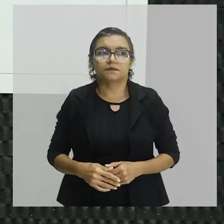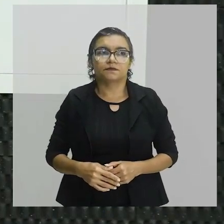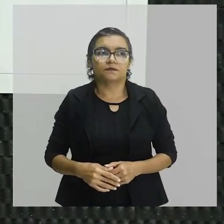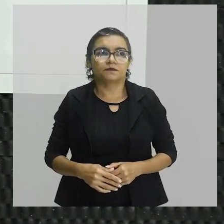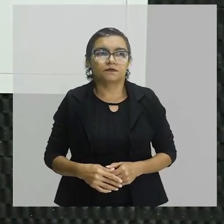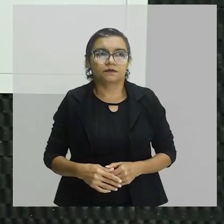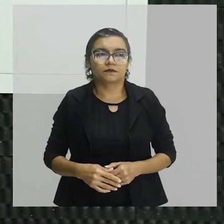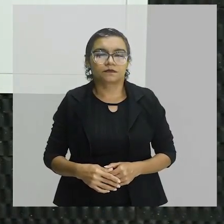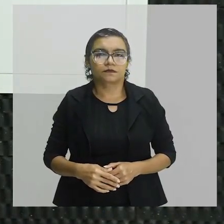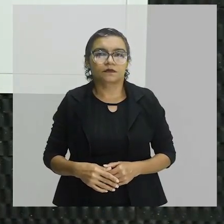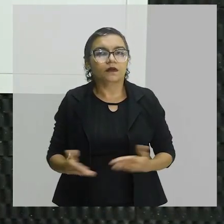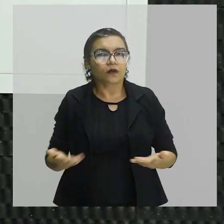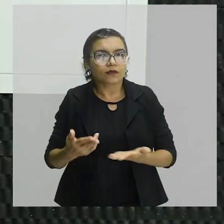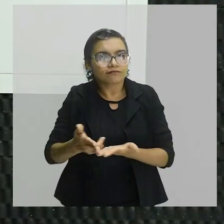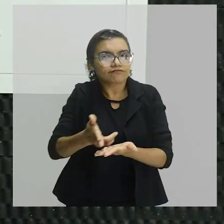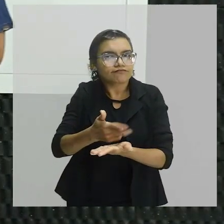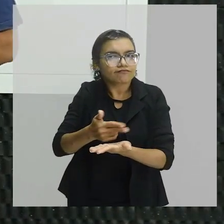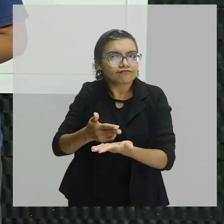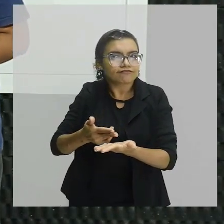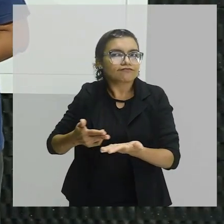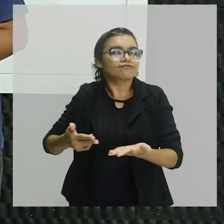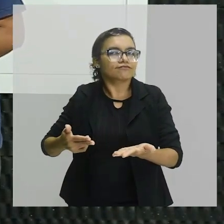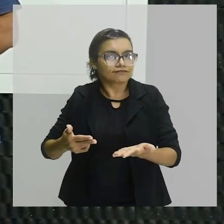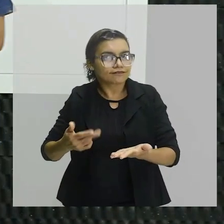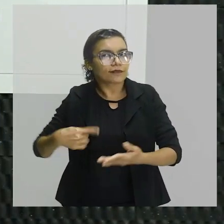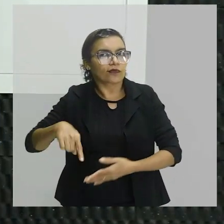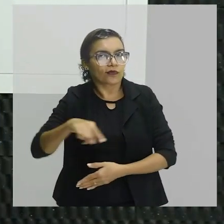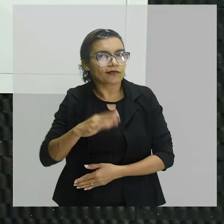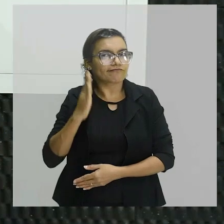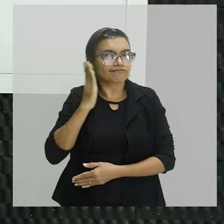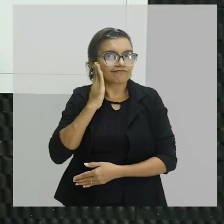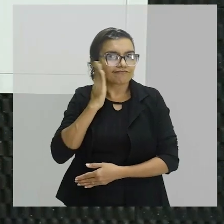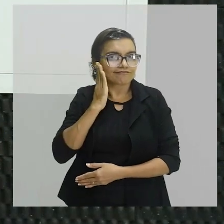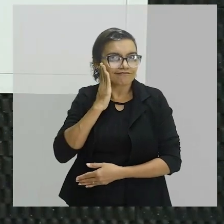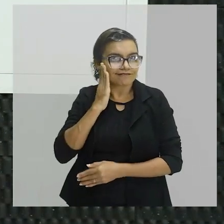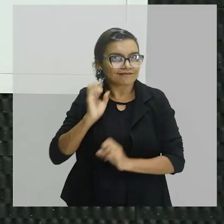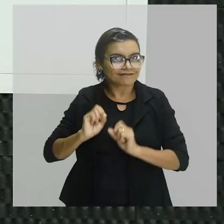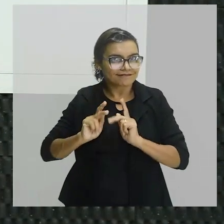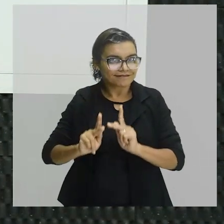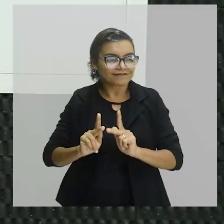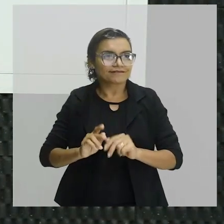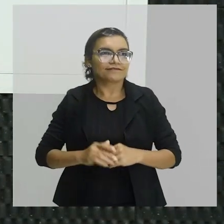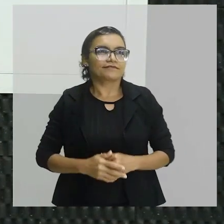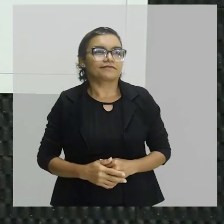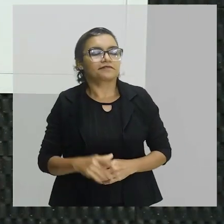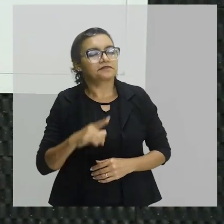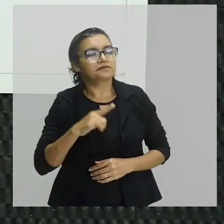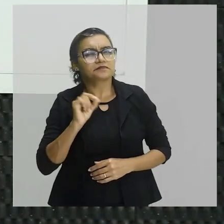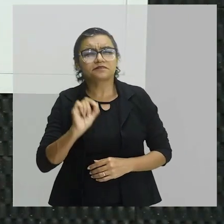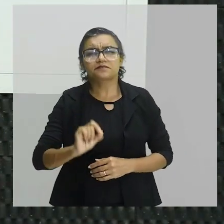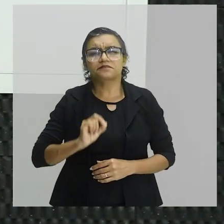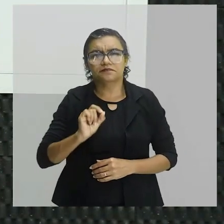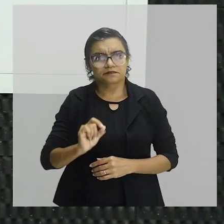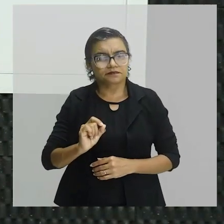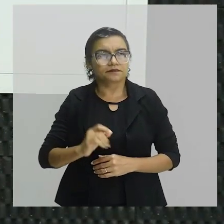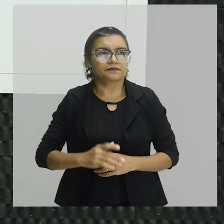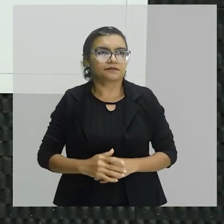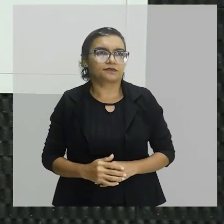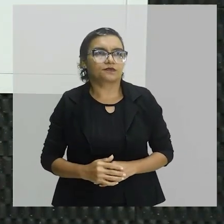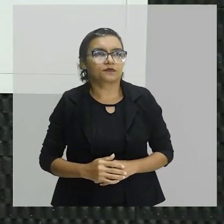Nada melhor do que a gente desenhar a questão, né, a situação, para poder ter esse entendimento. Então nós temos aqui, ó,